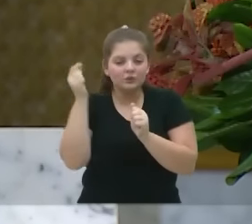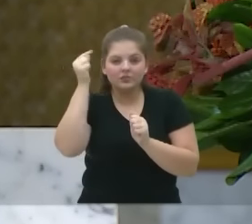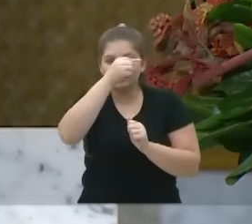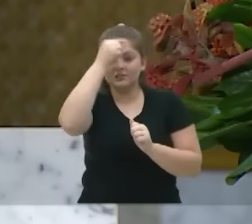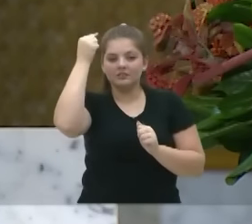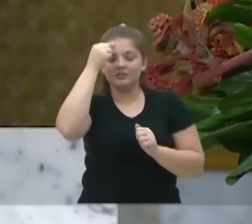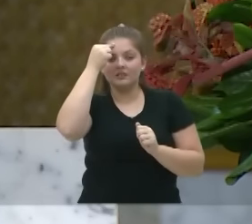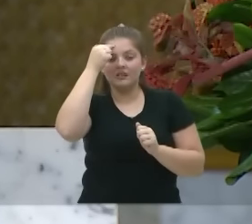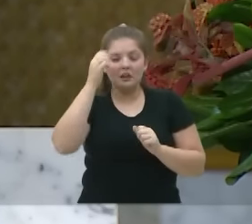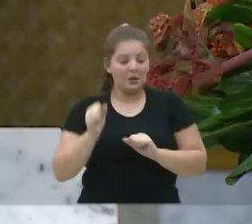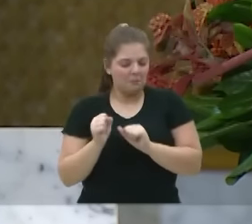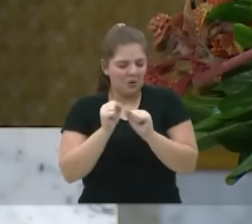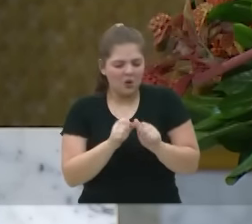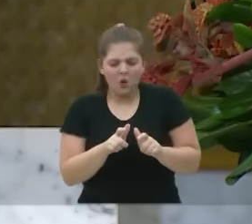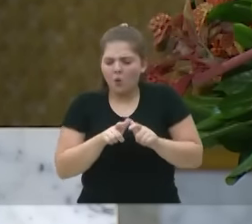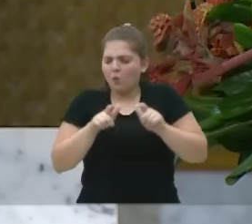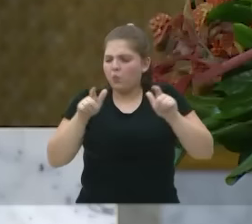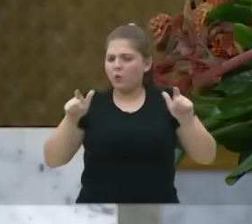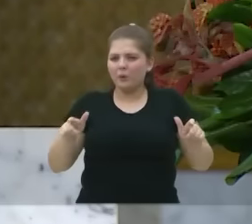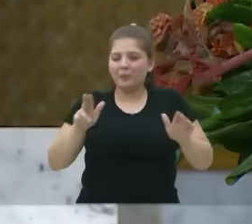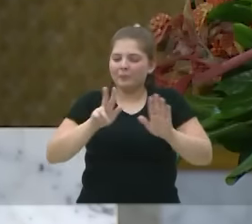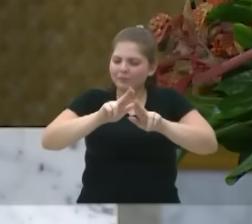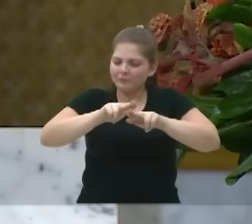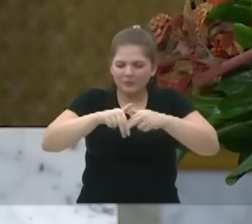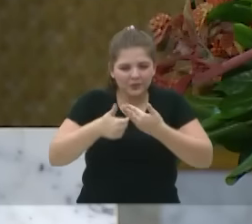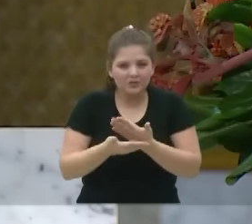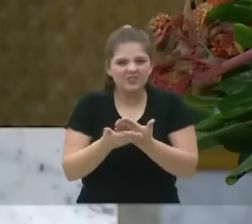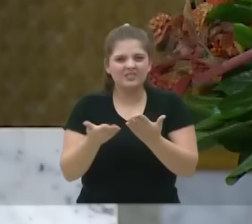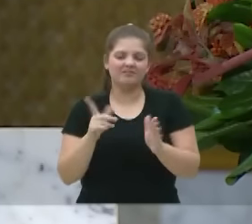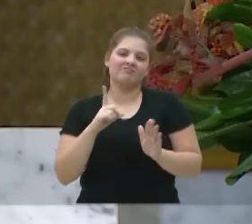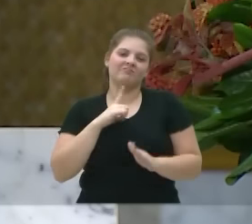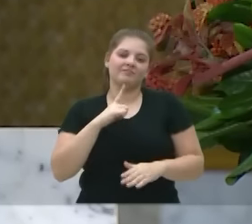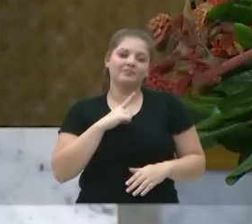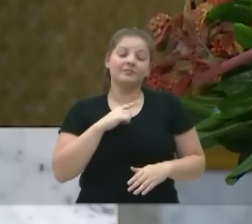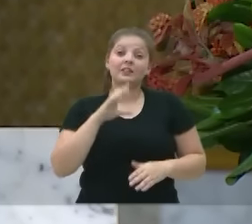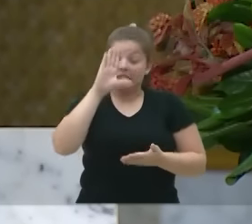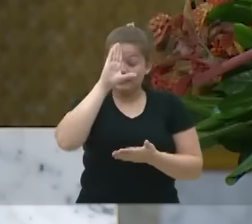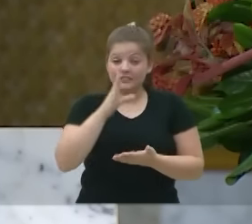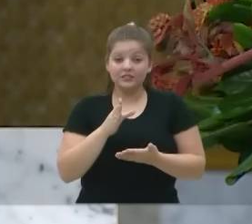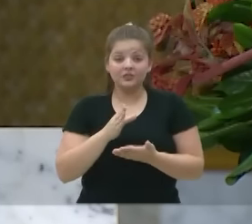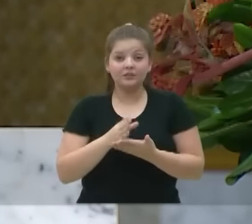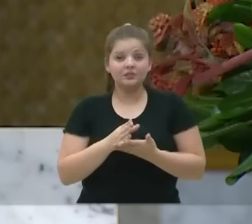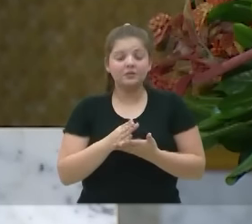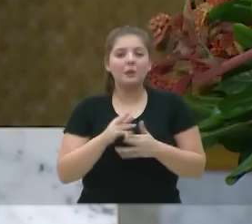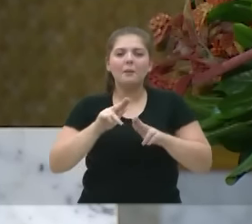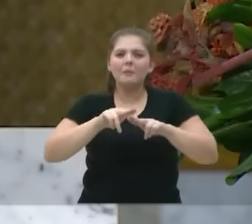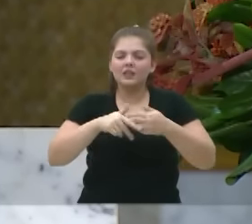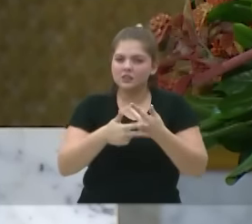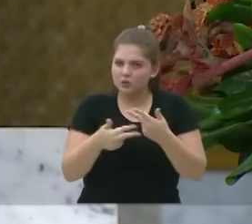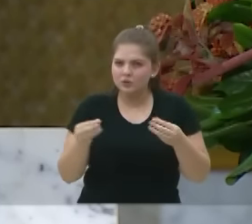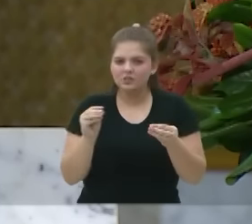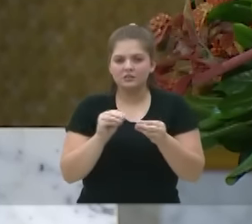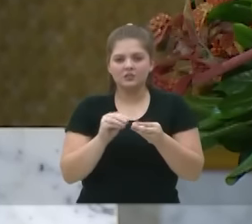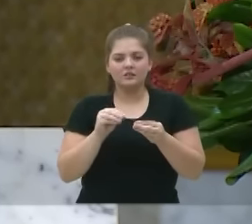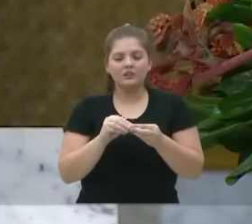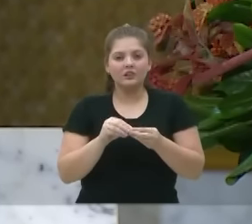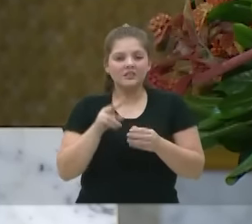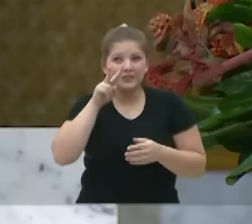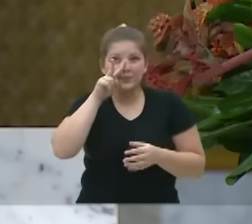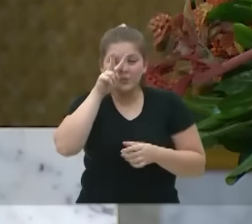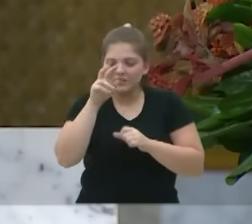imenso poder Ele exerceu em favor de nós, que cremos de acordo com a sua ação e força